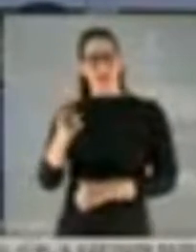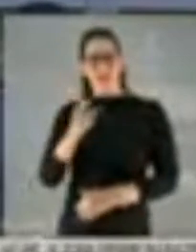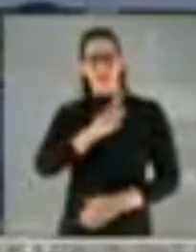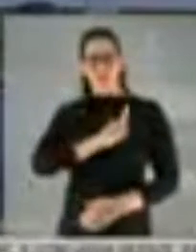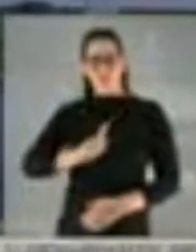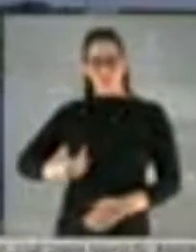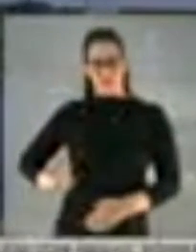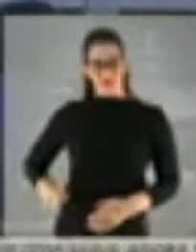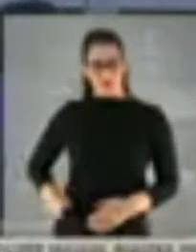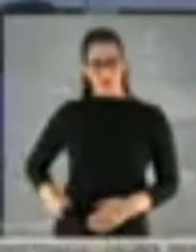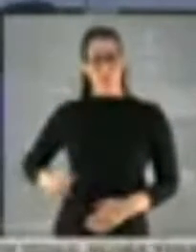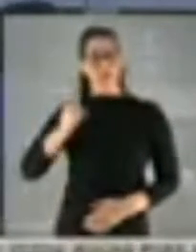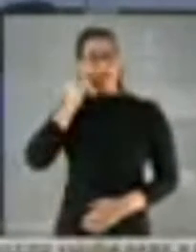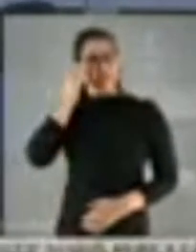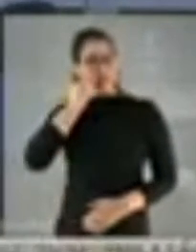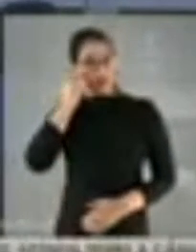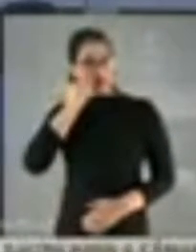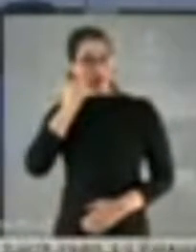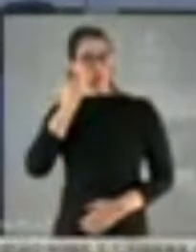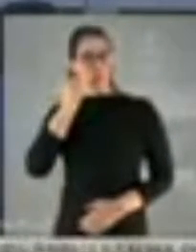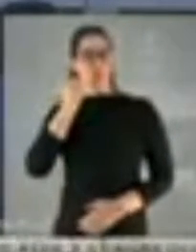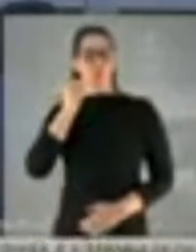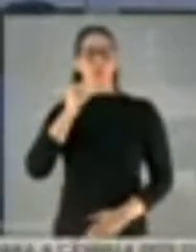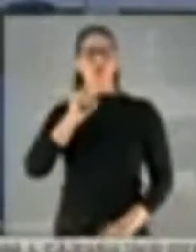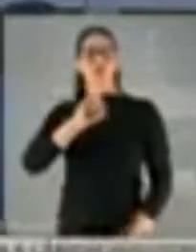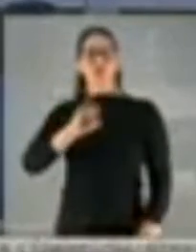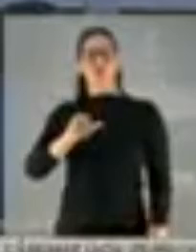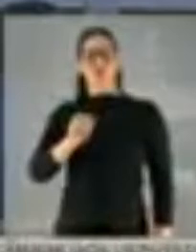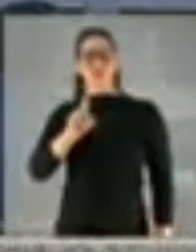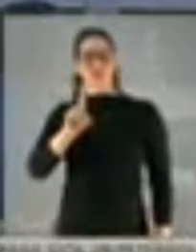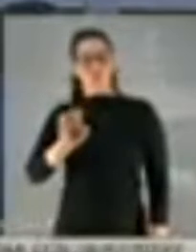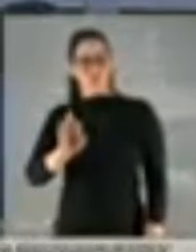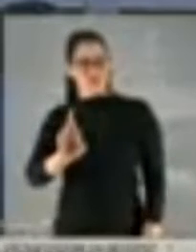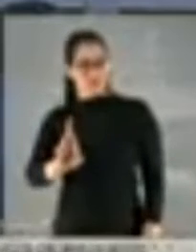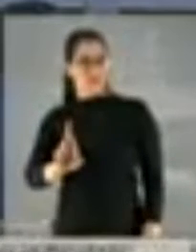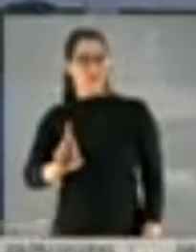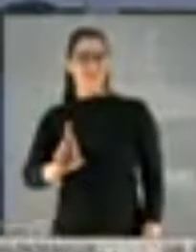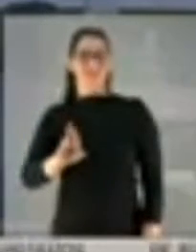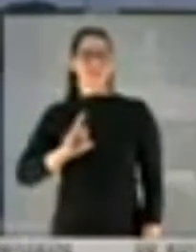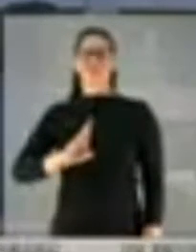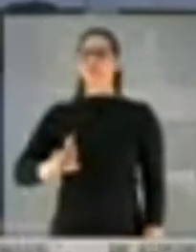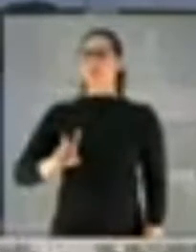senador da República, Jader Barbalho. Não é nenhuma